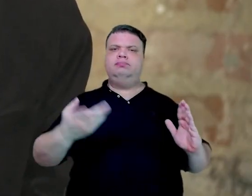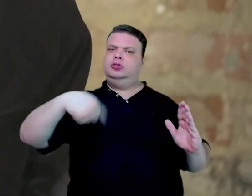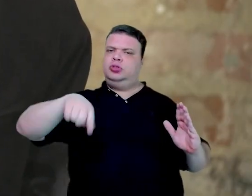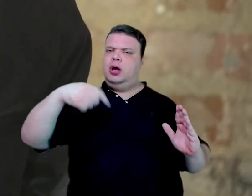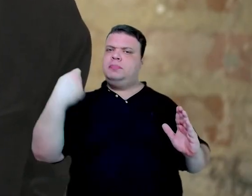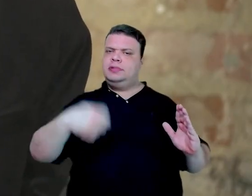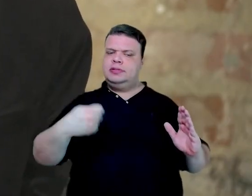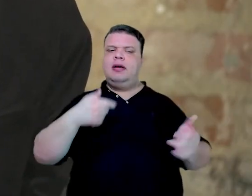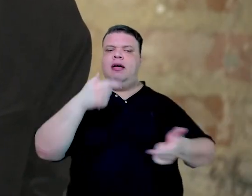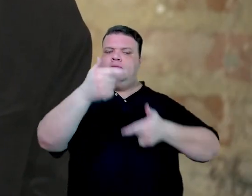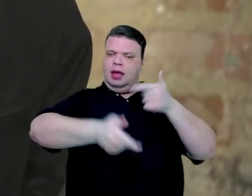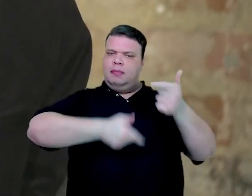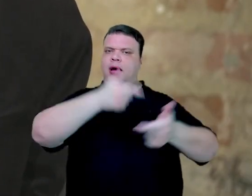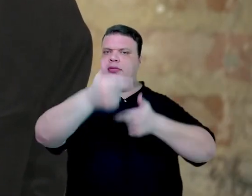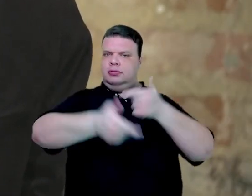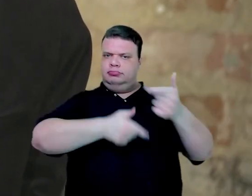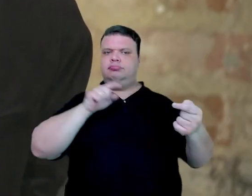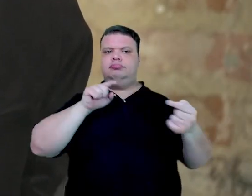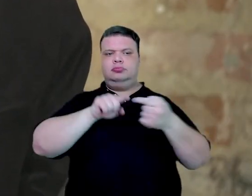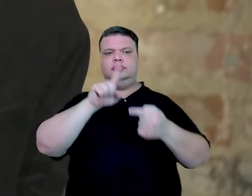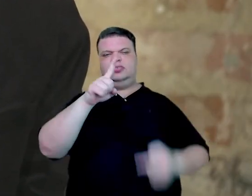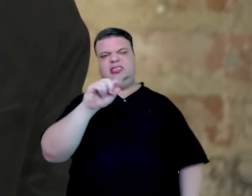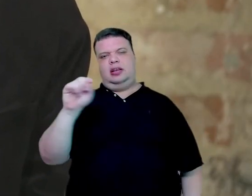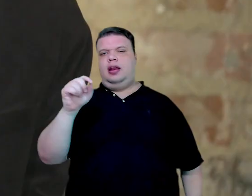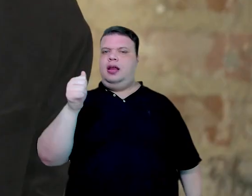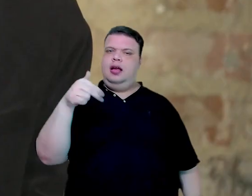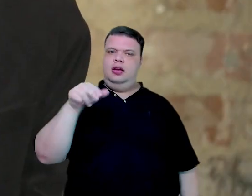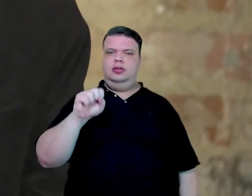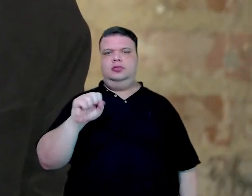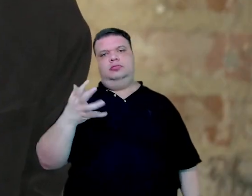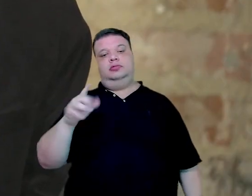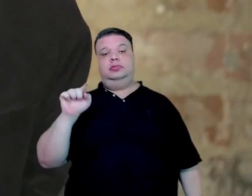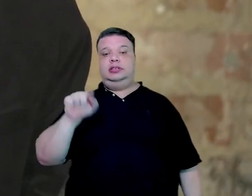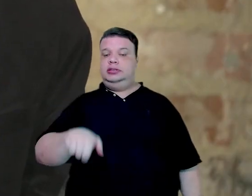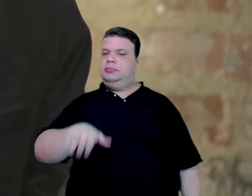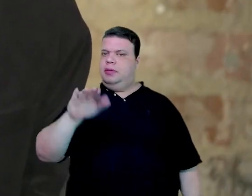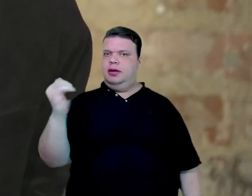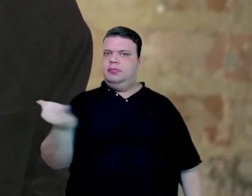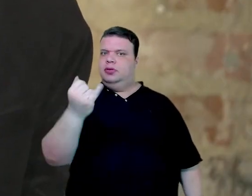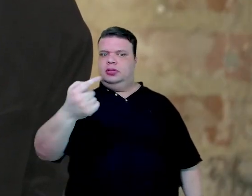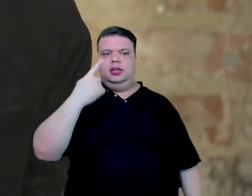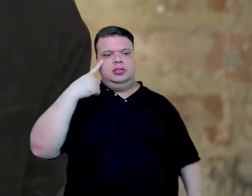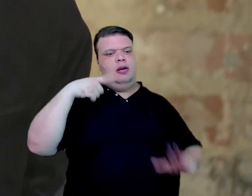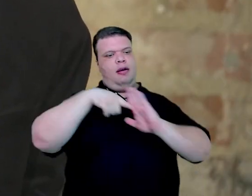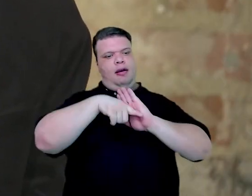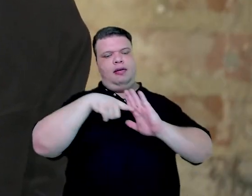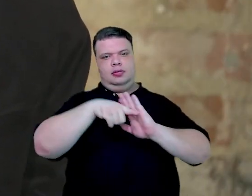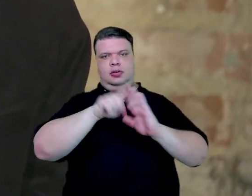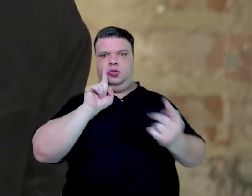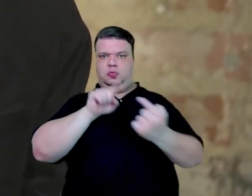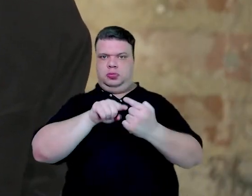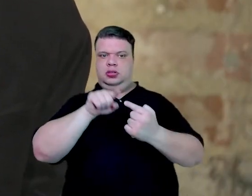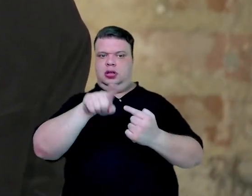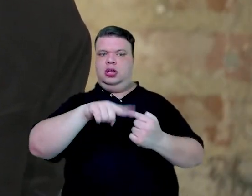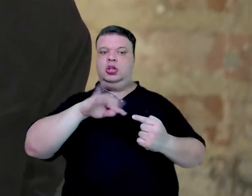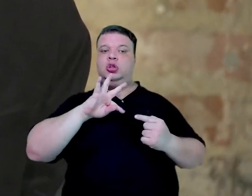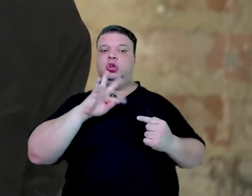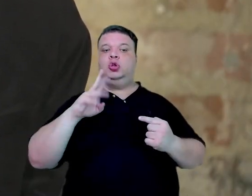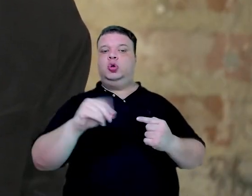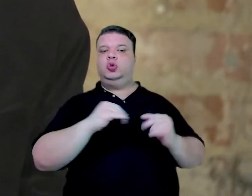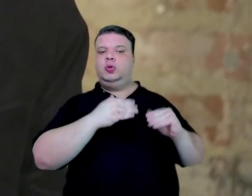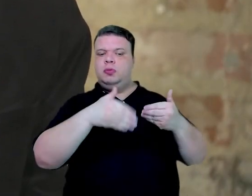Então, isso é super importante fazer essa análise, analisando todos os processos naturais e também aqueles que são causados pelo